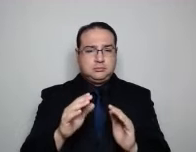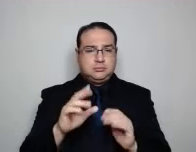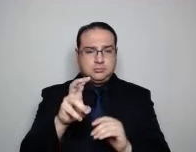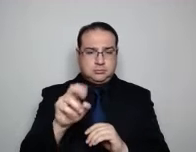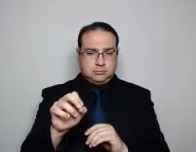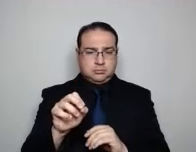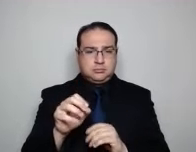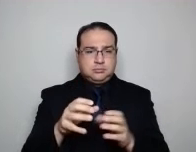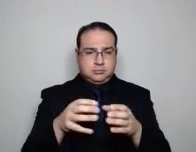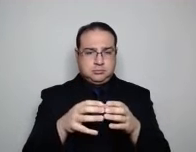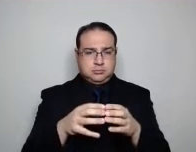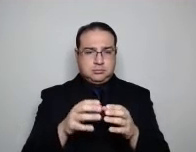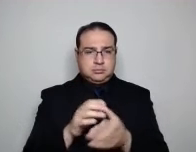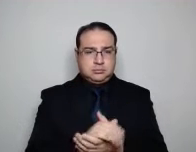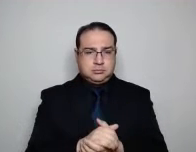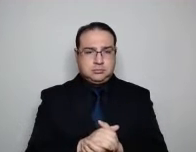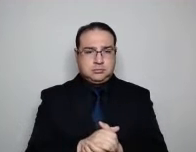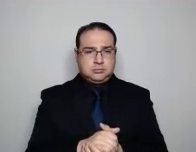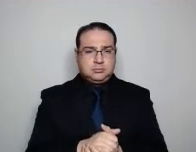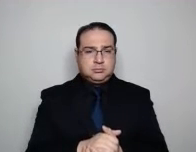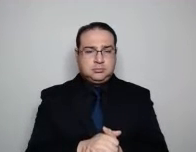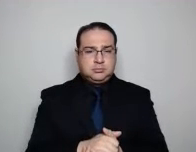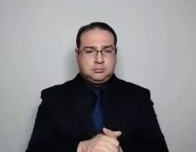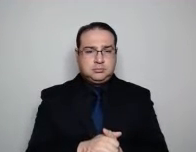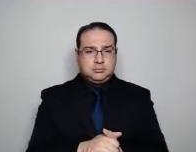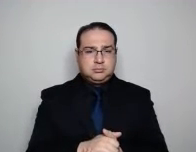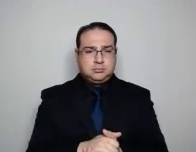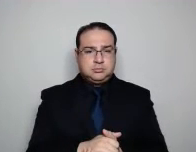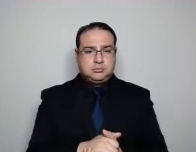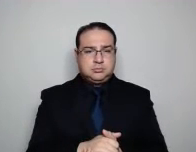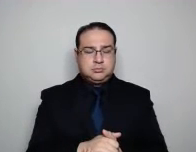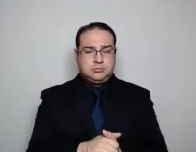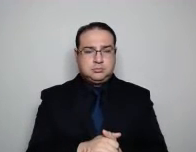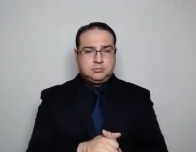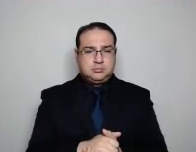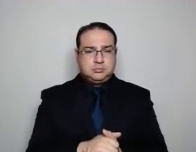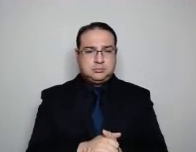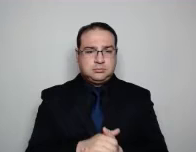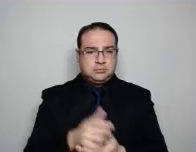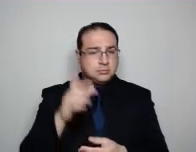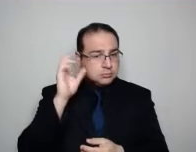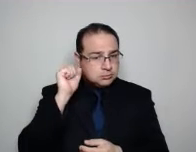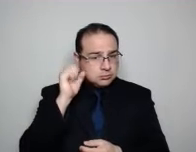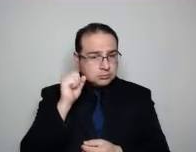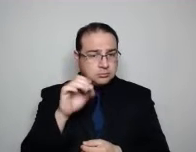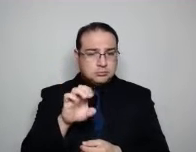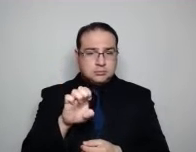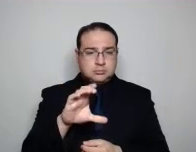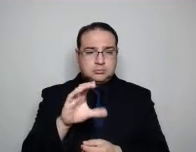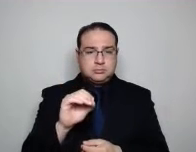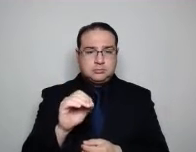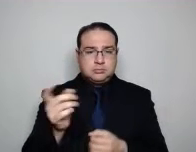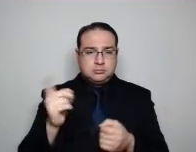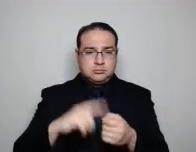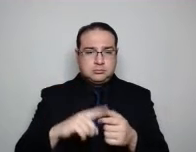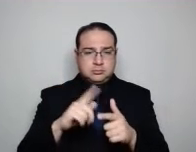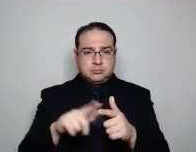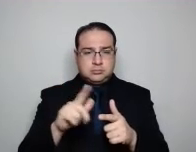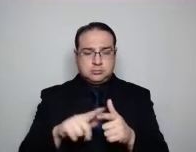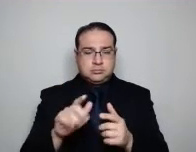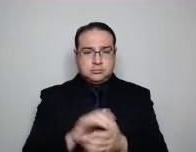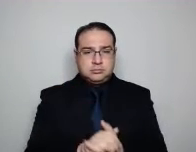a gente está tendo... Alô? Está tendo problema no som? Estão todos me